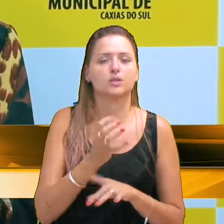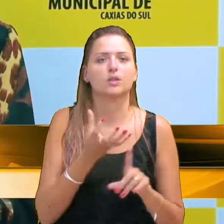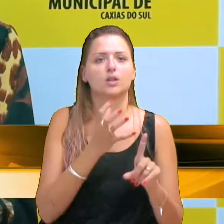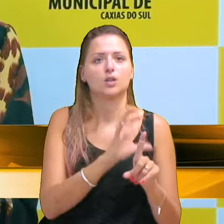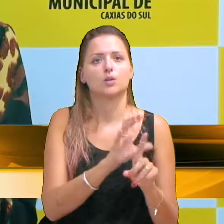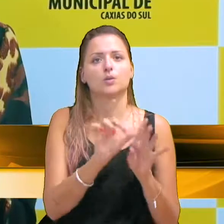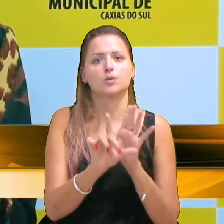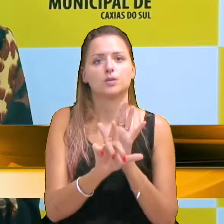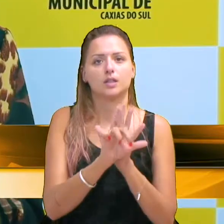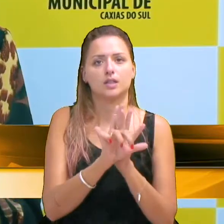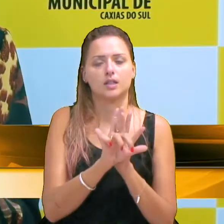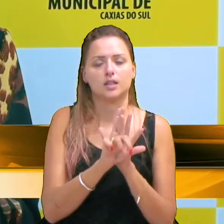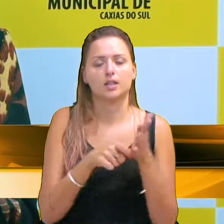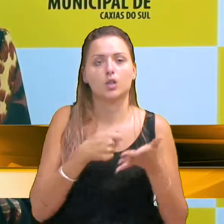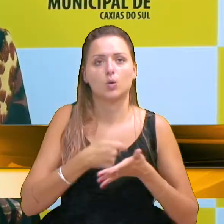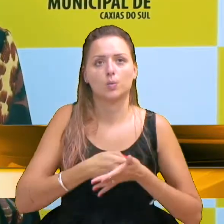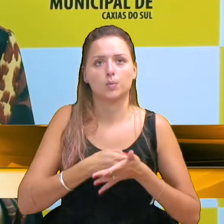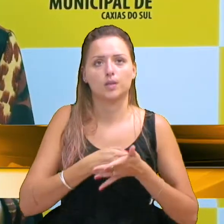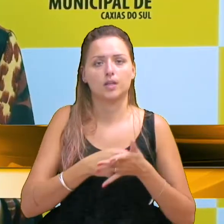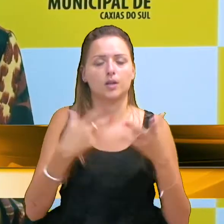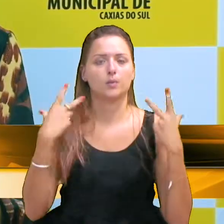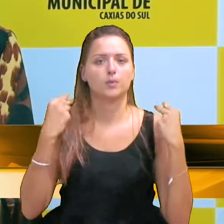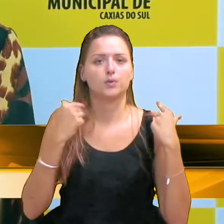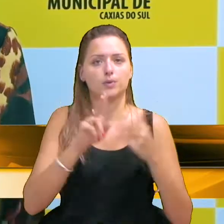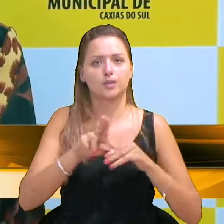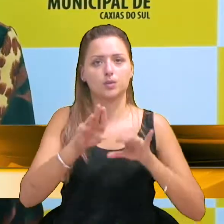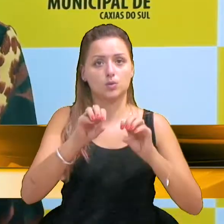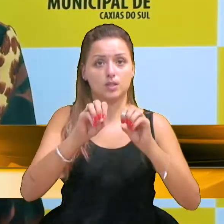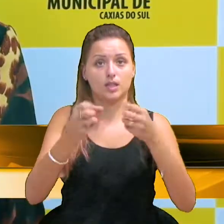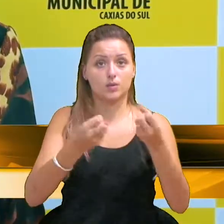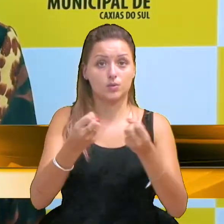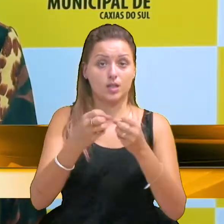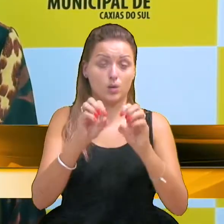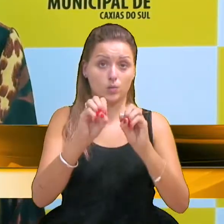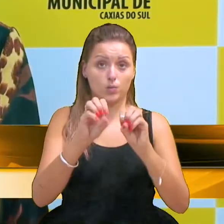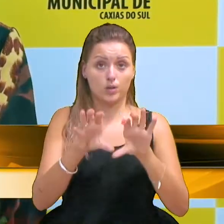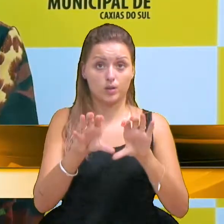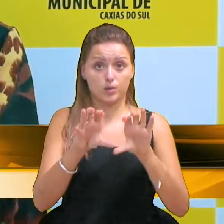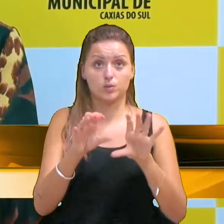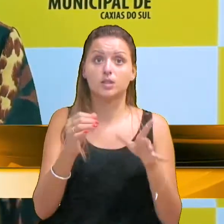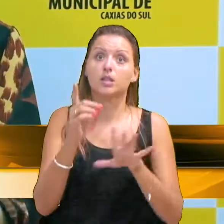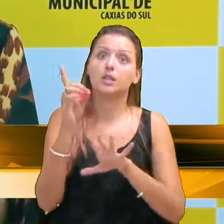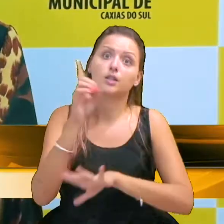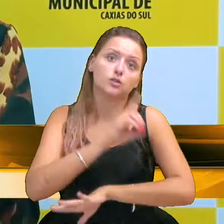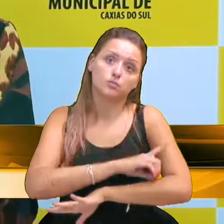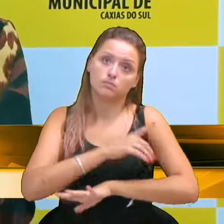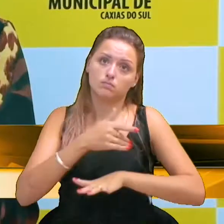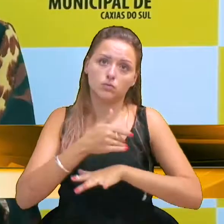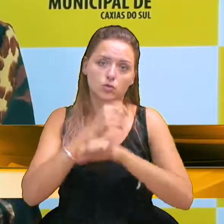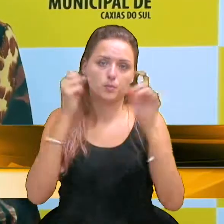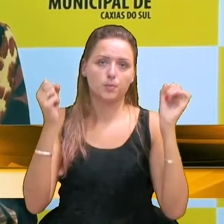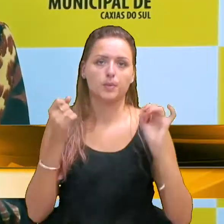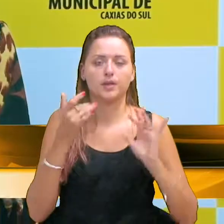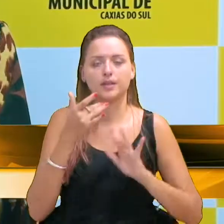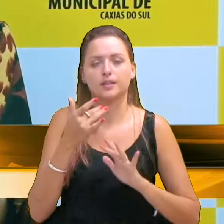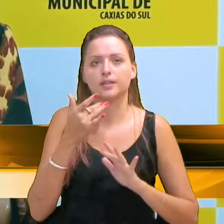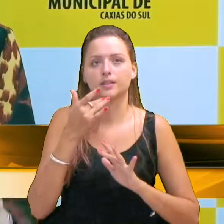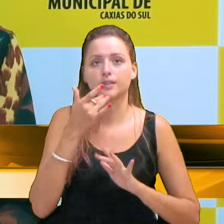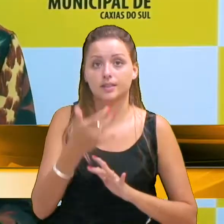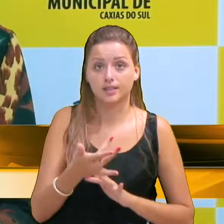à lei que obriga os motoristas a utilizarem os faróis dos veículos acesos, mesmo de dia. Tivemos essa